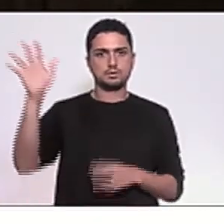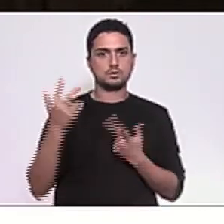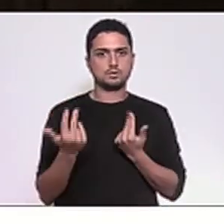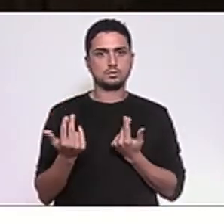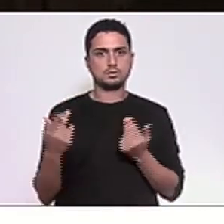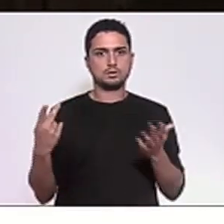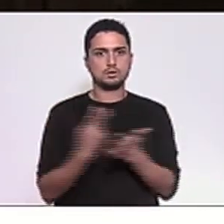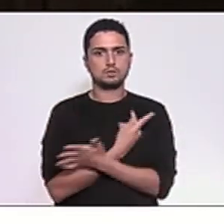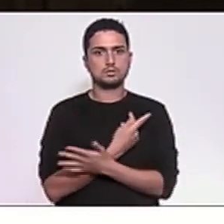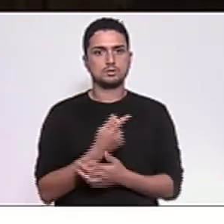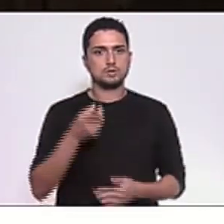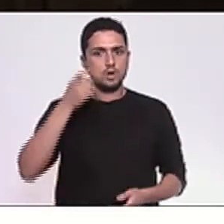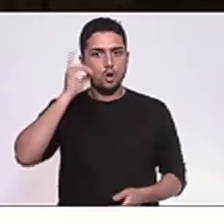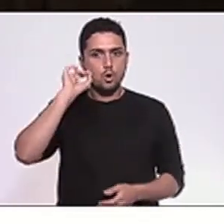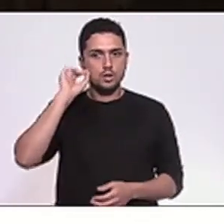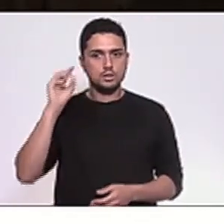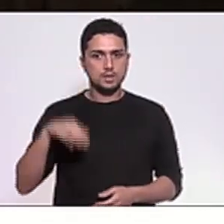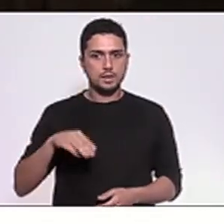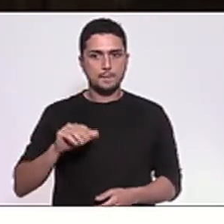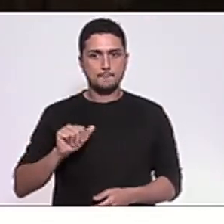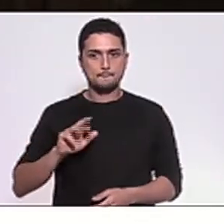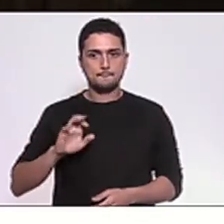operação policial ontem na Maré,